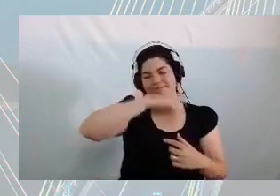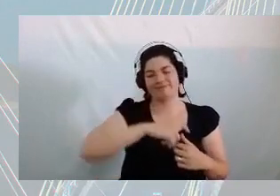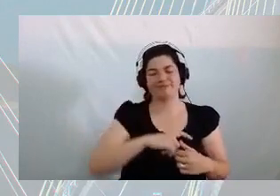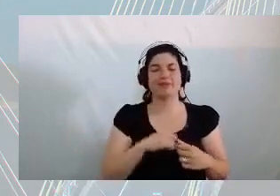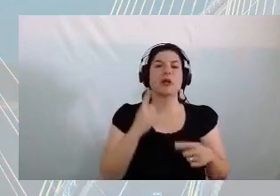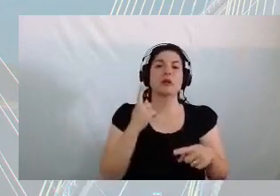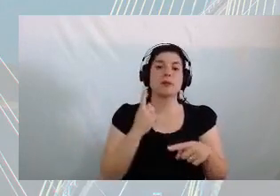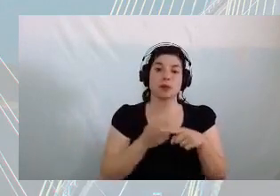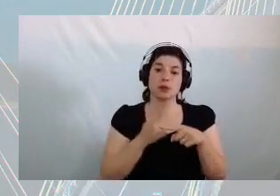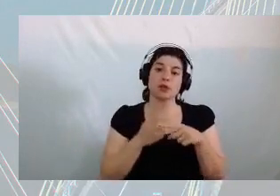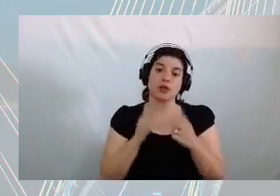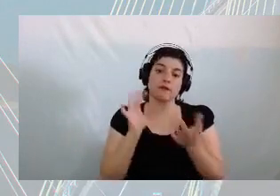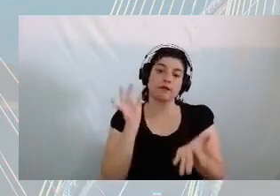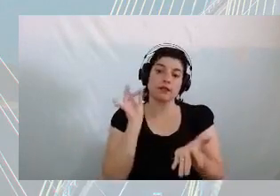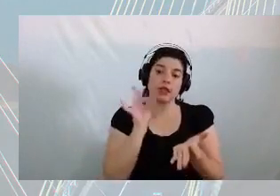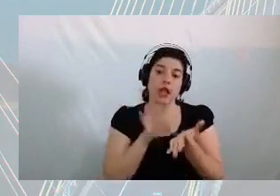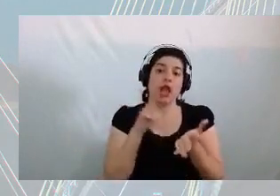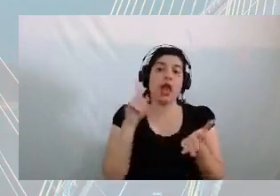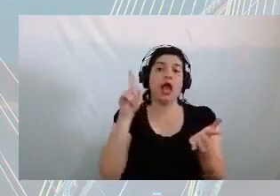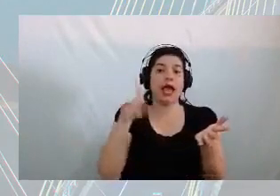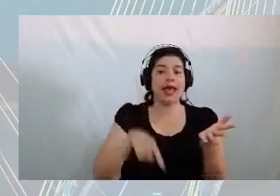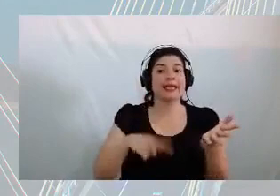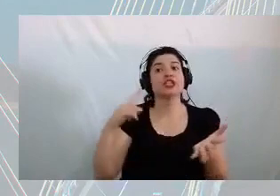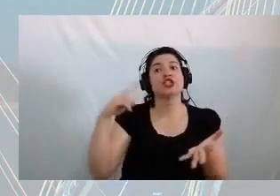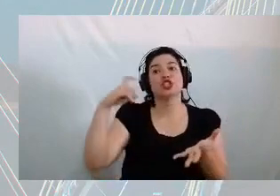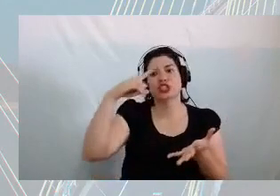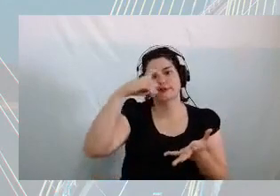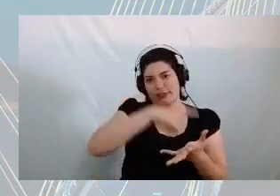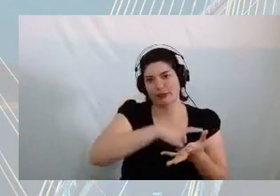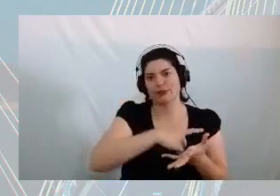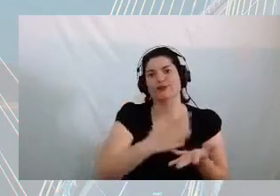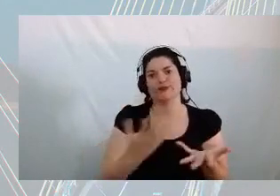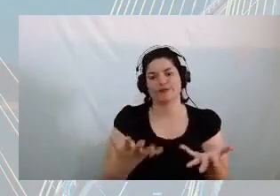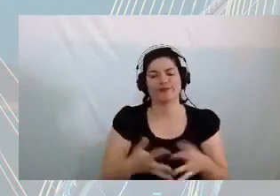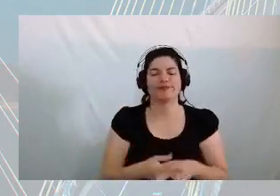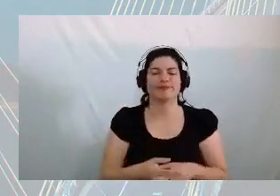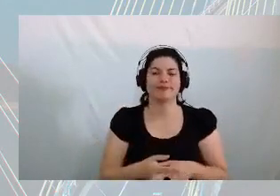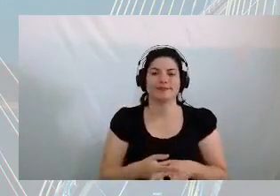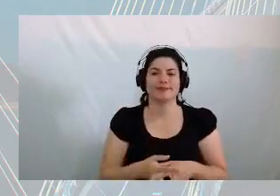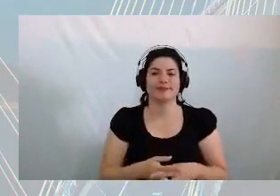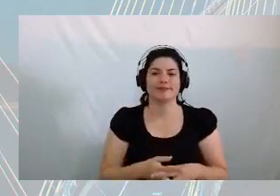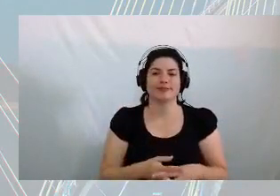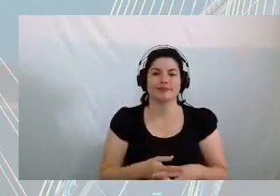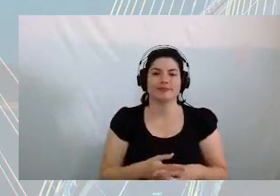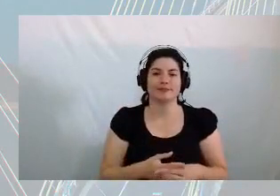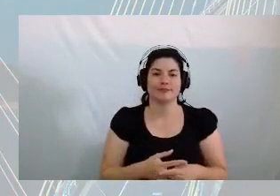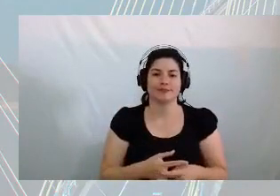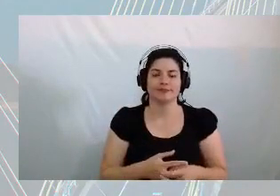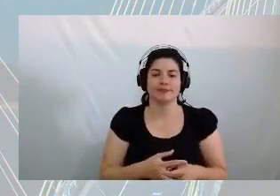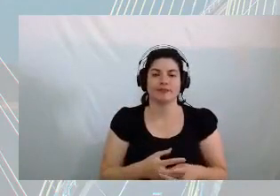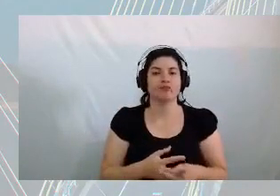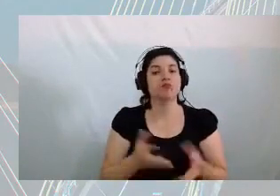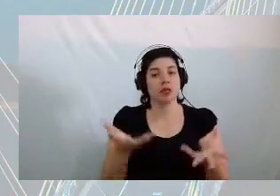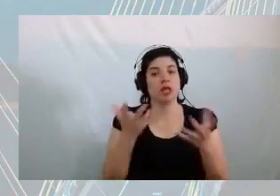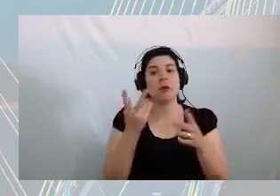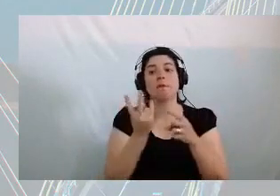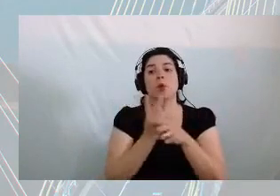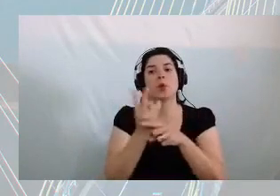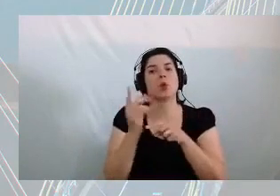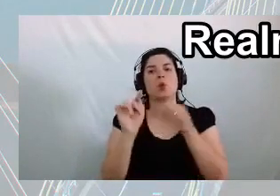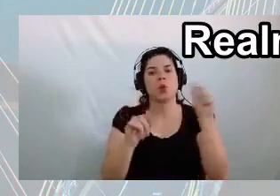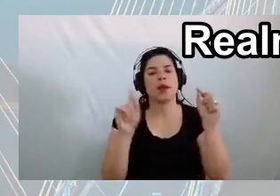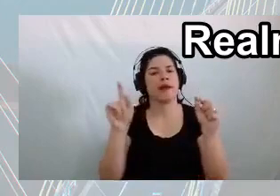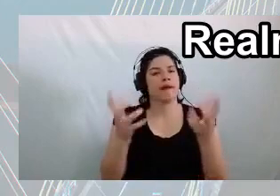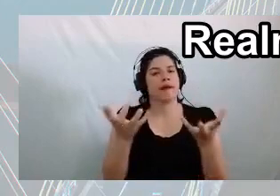Porque, de fato, é uma jornada complicada, né? E, no final das contas, o que se busca com isso é uma